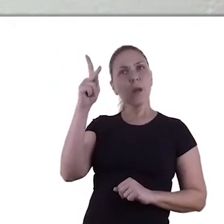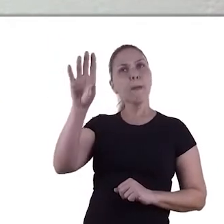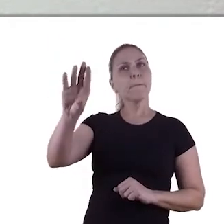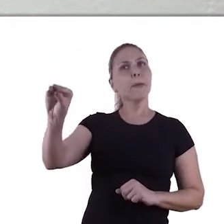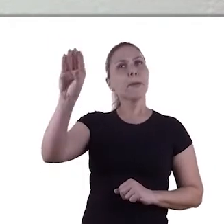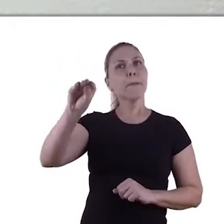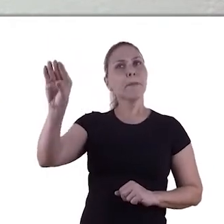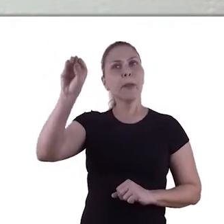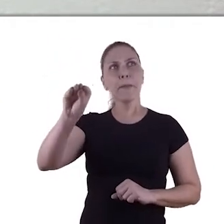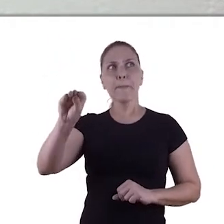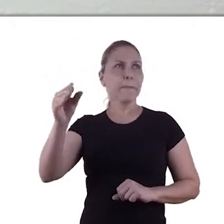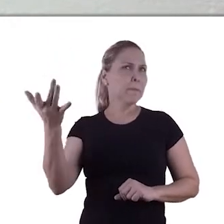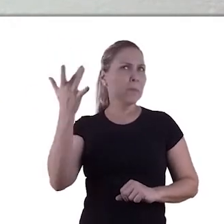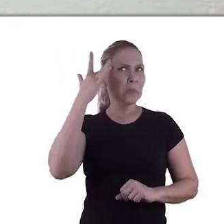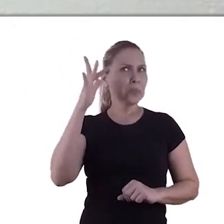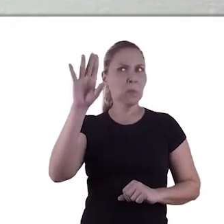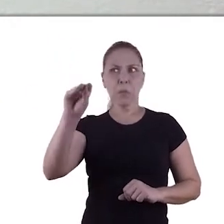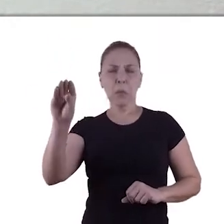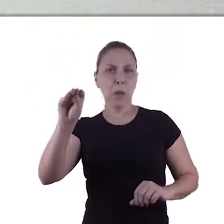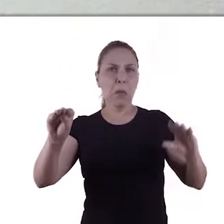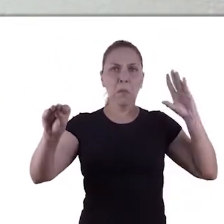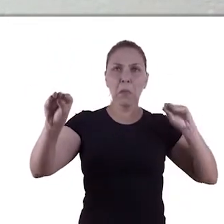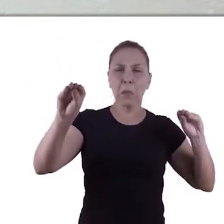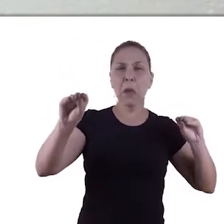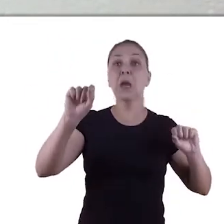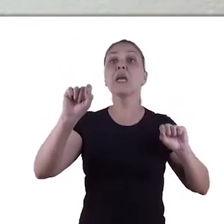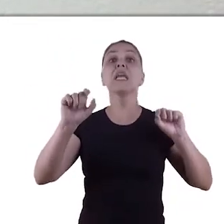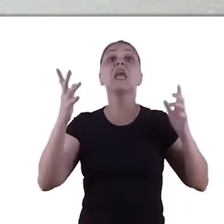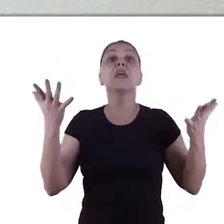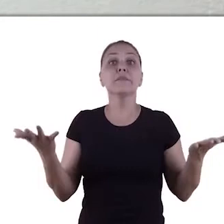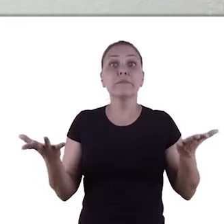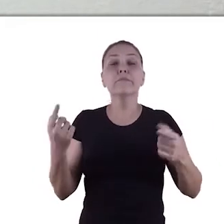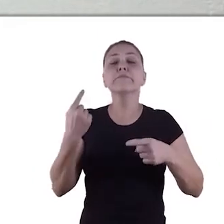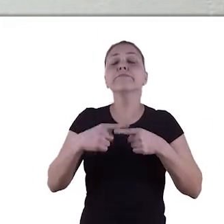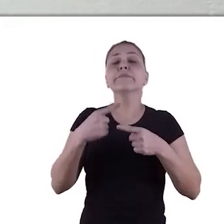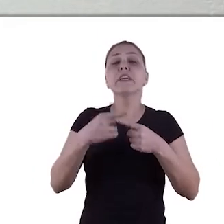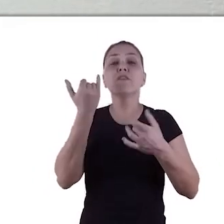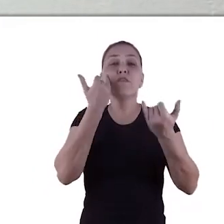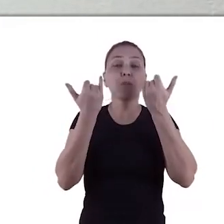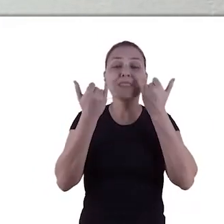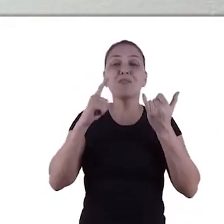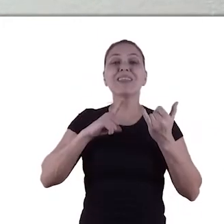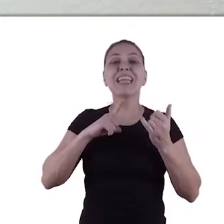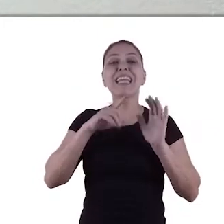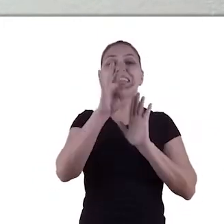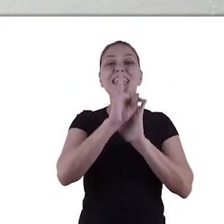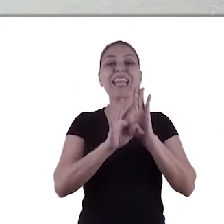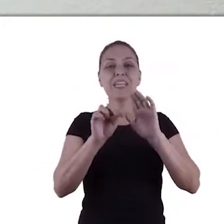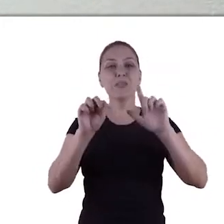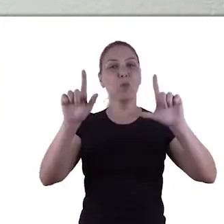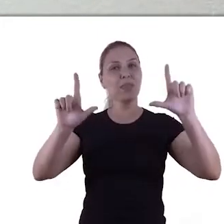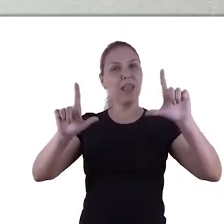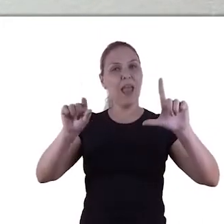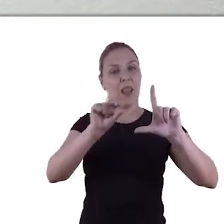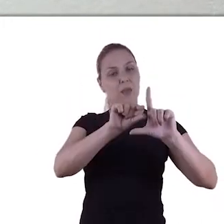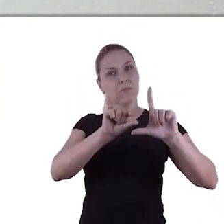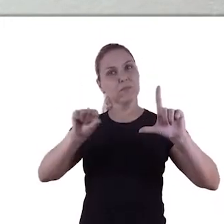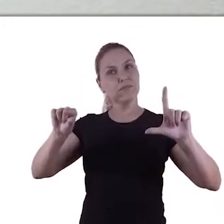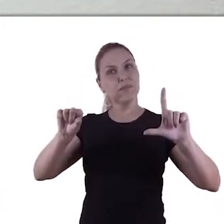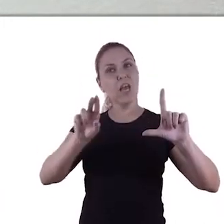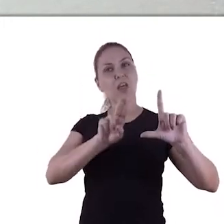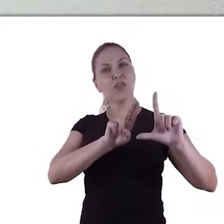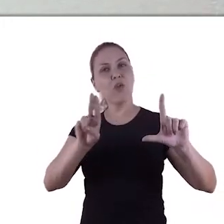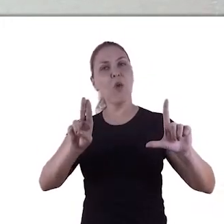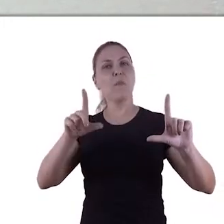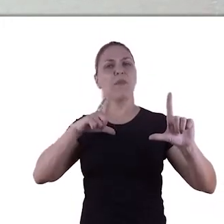e geralmente a gente não sabe quem é. Porque essa informação, ela está escrita na tela, aparece escrito o nome da